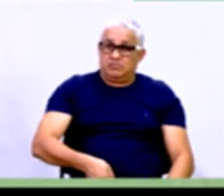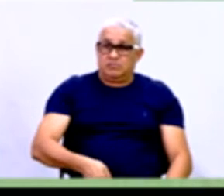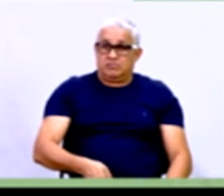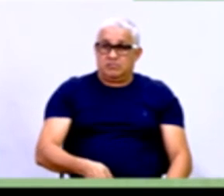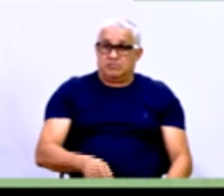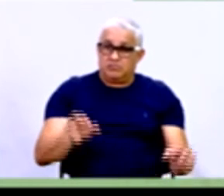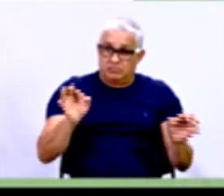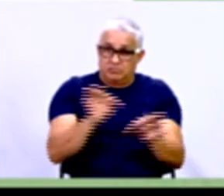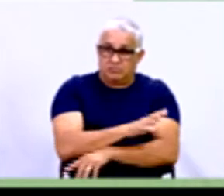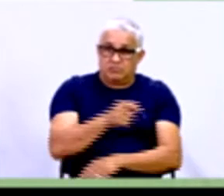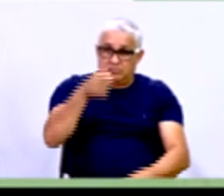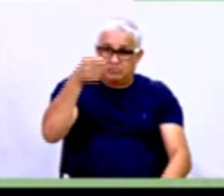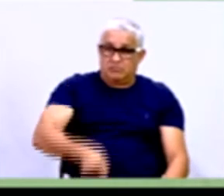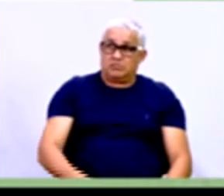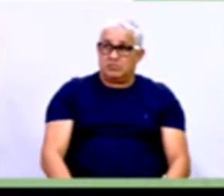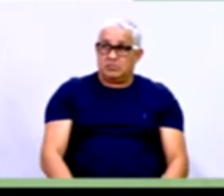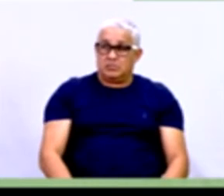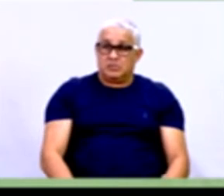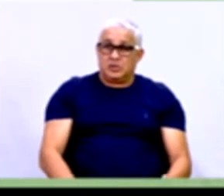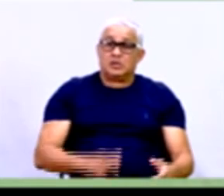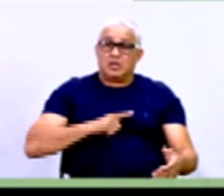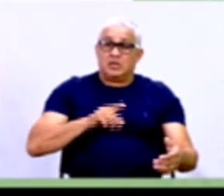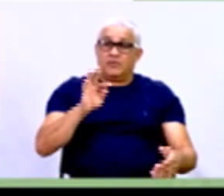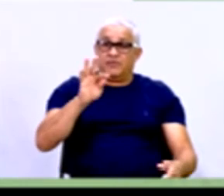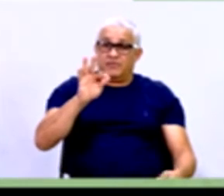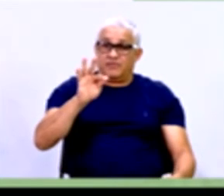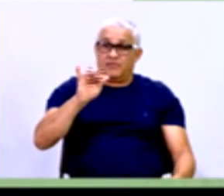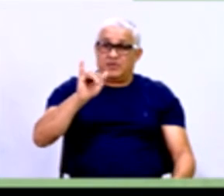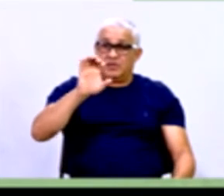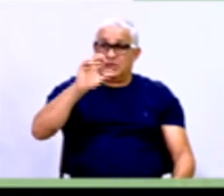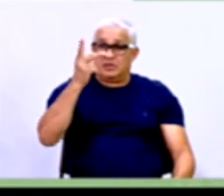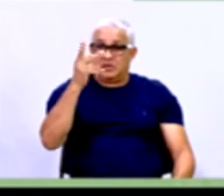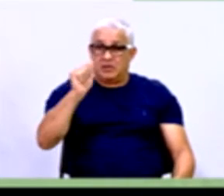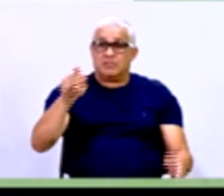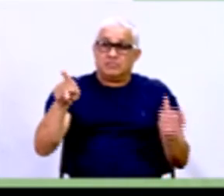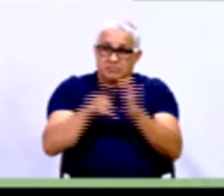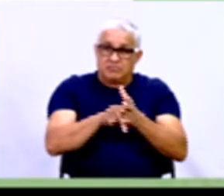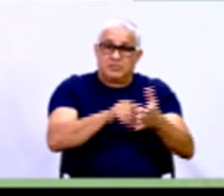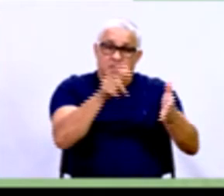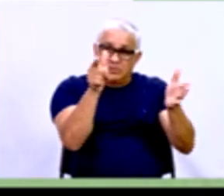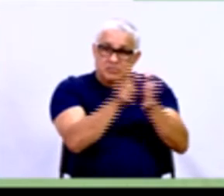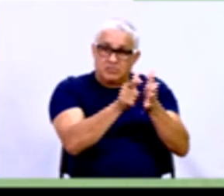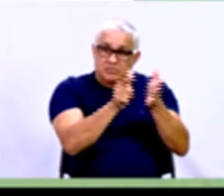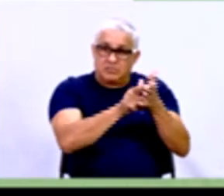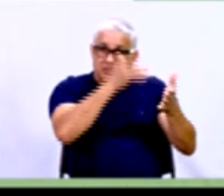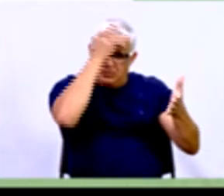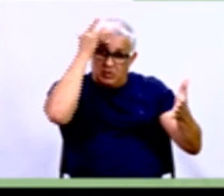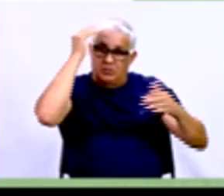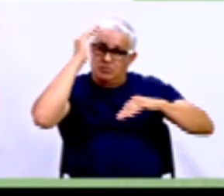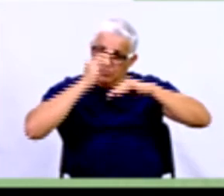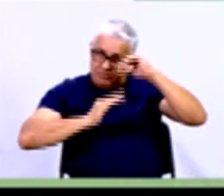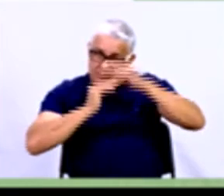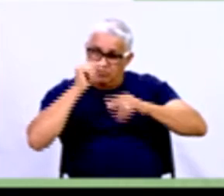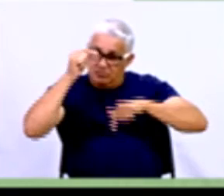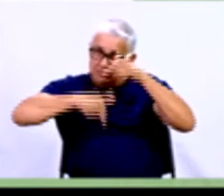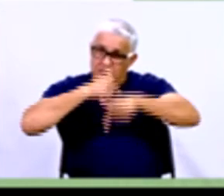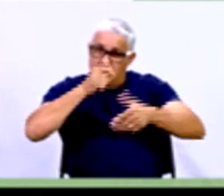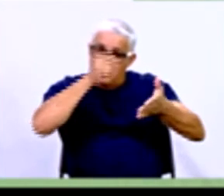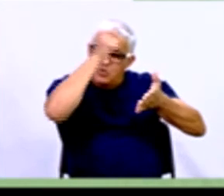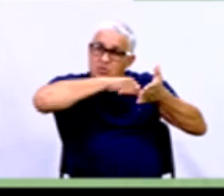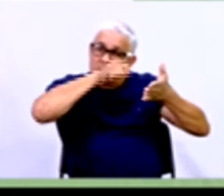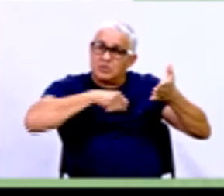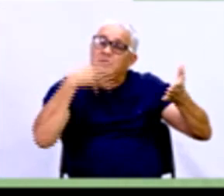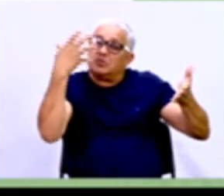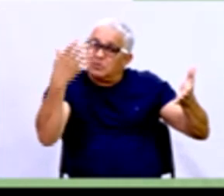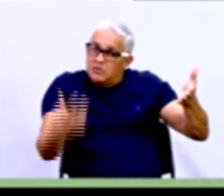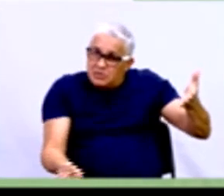aqui um modelo, a ficha de entrega de um equipamento de proteção individual, né, onde o empregado vai estar assinando que ele recebeu, ele está